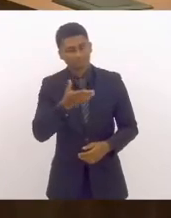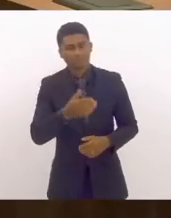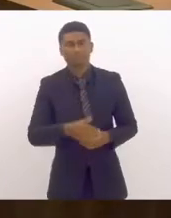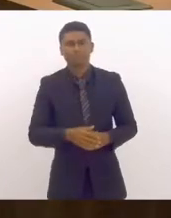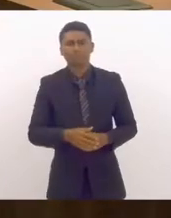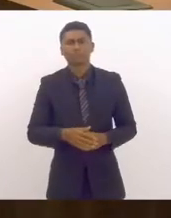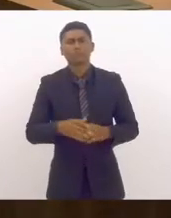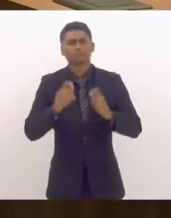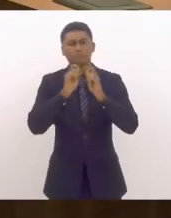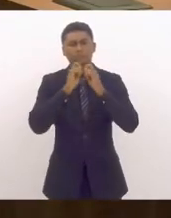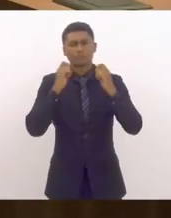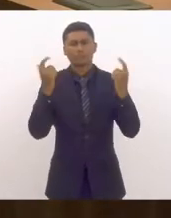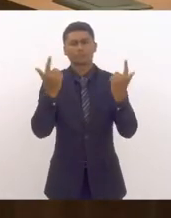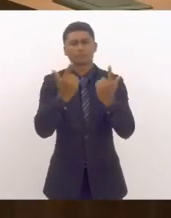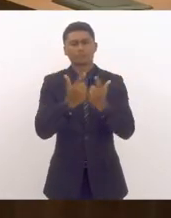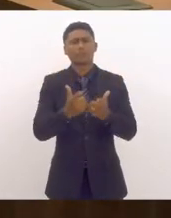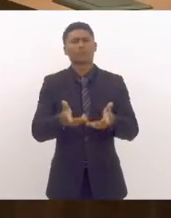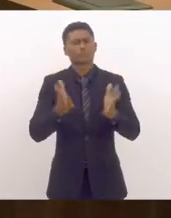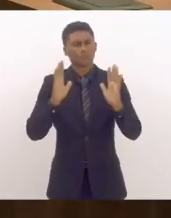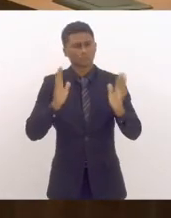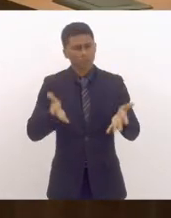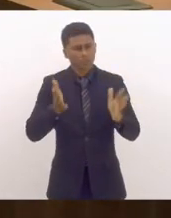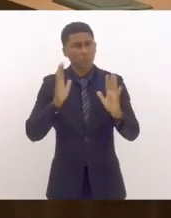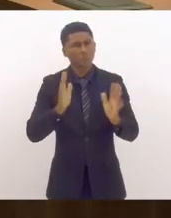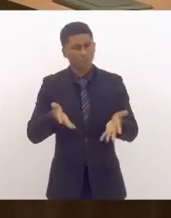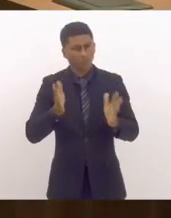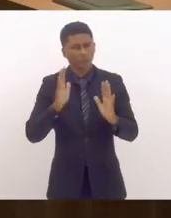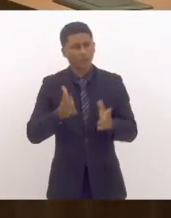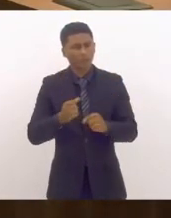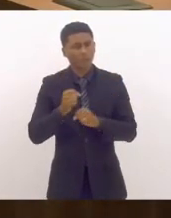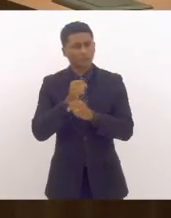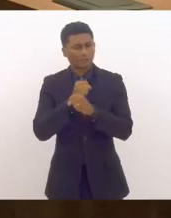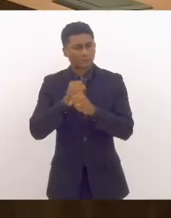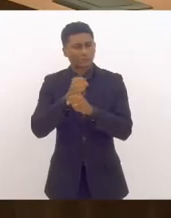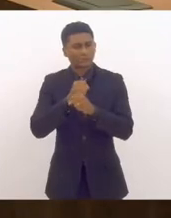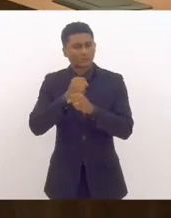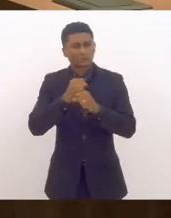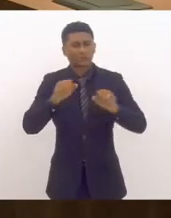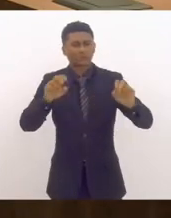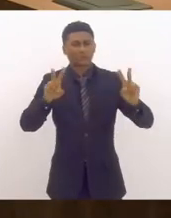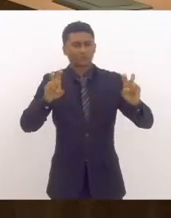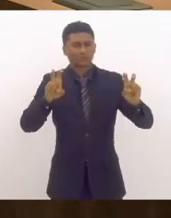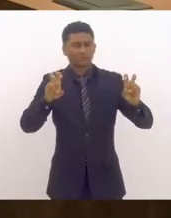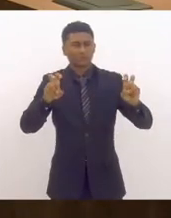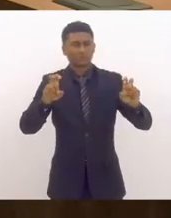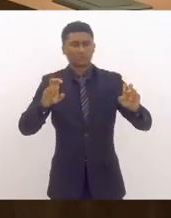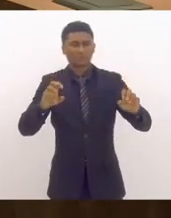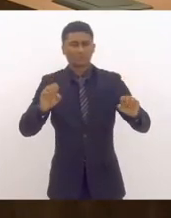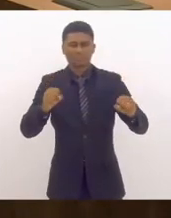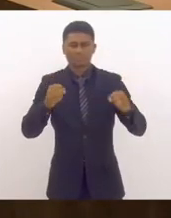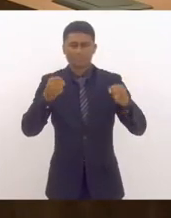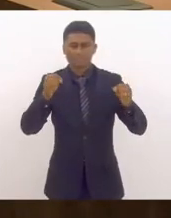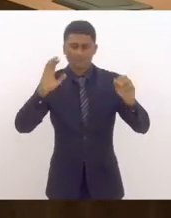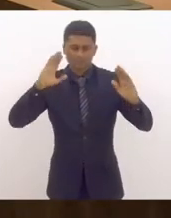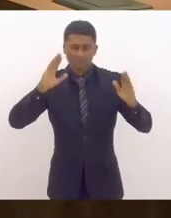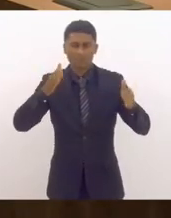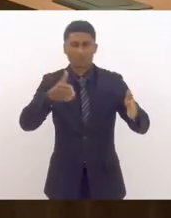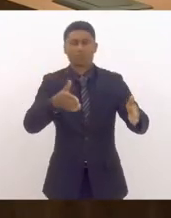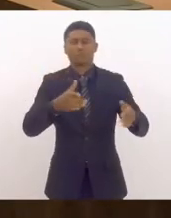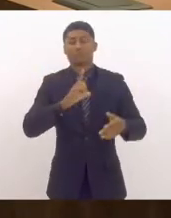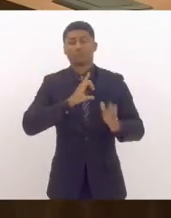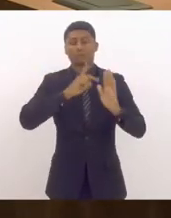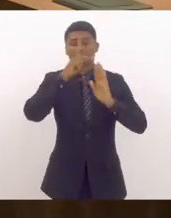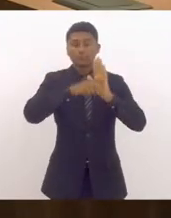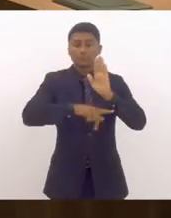Assembleia Legislativa vem tentando se debruçar sobre este tema. Temos o projeto do deputado